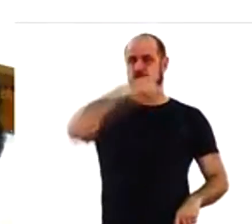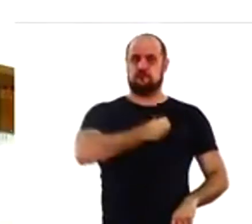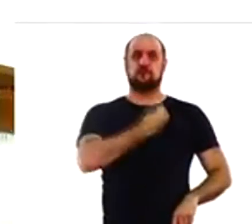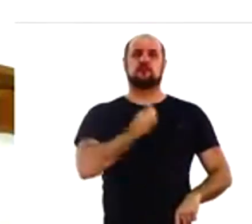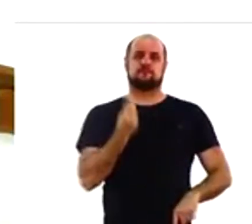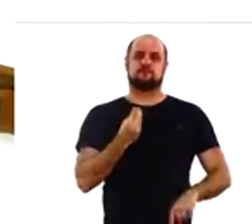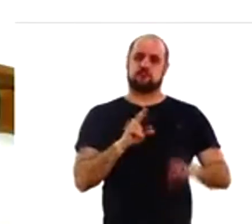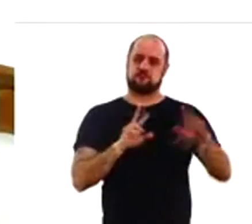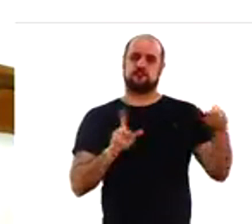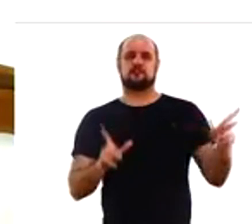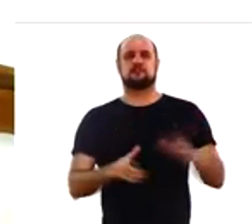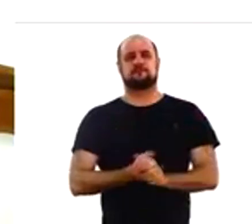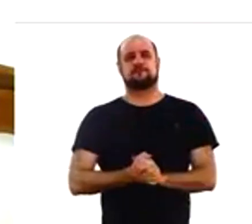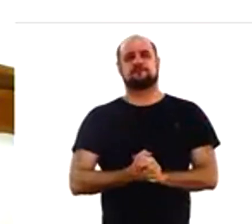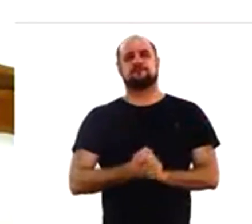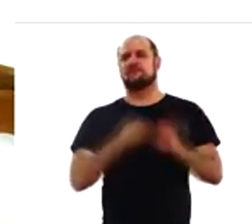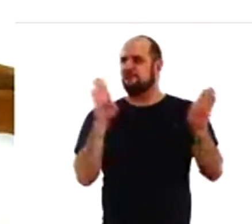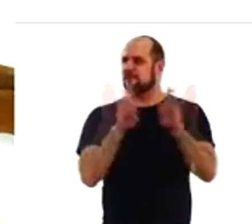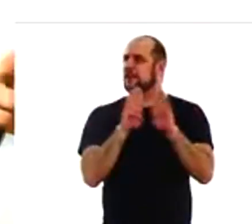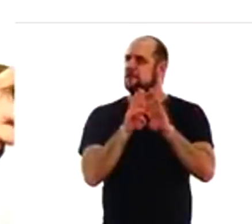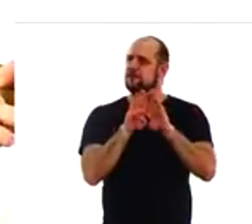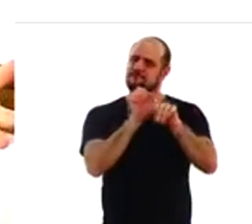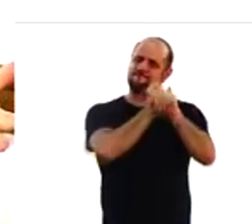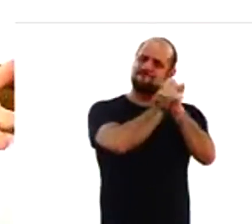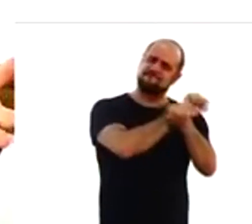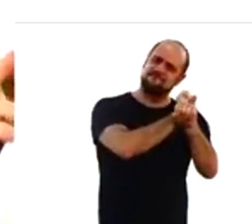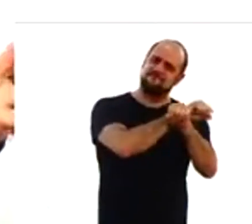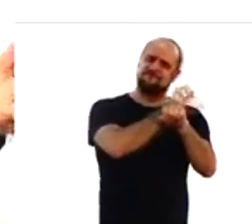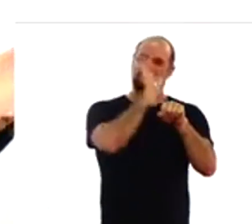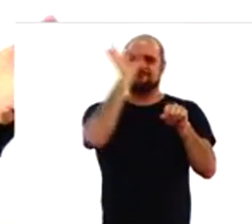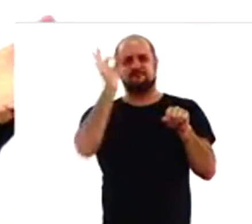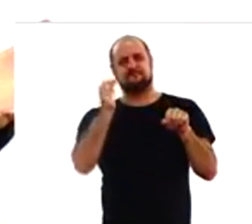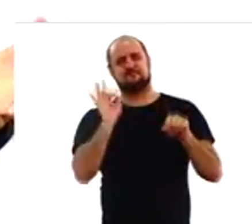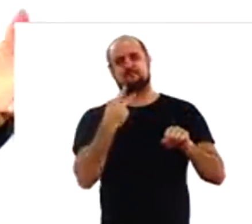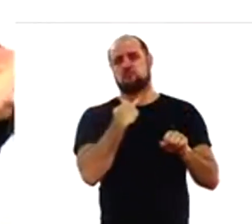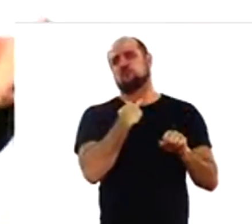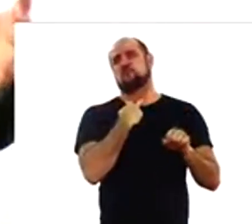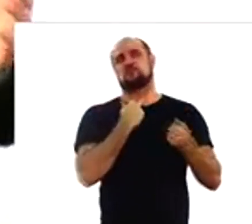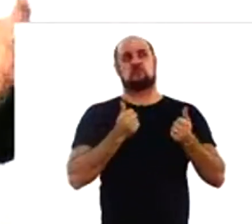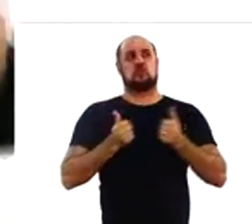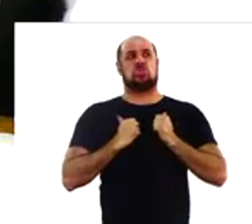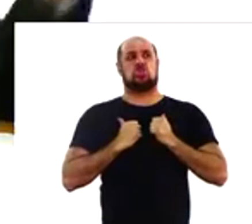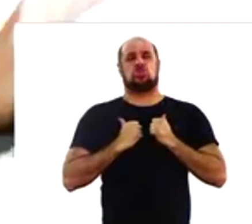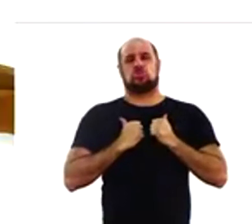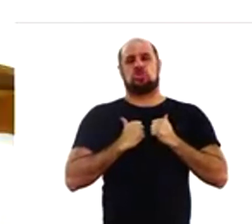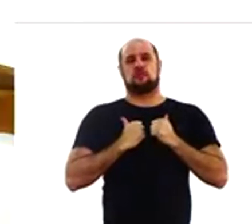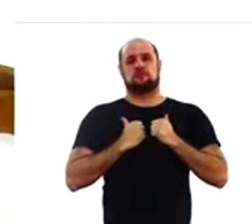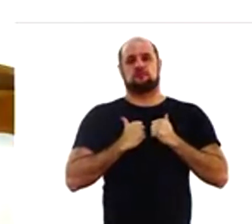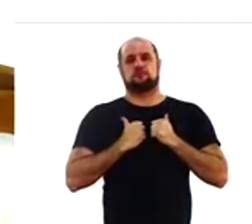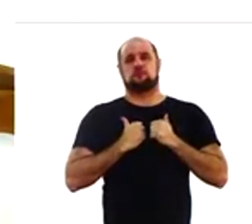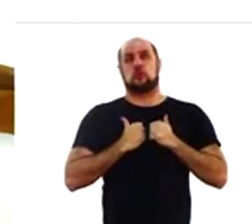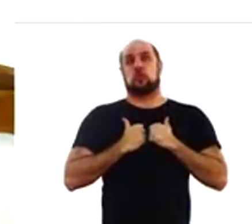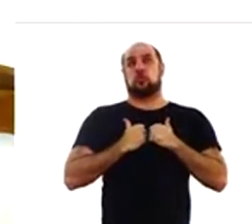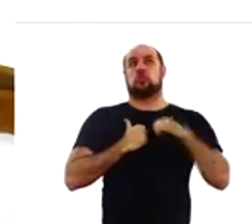E também a esperança e a certeza. Não podemos esperar só como